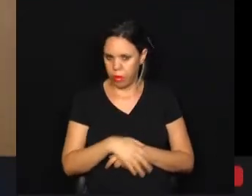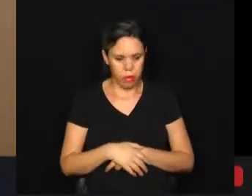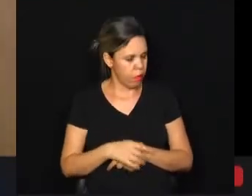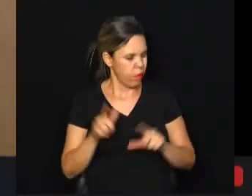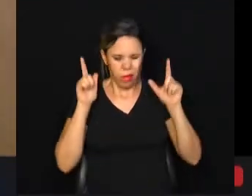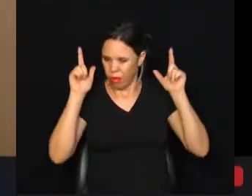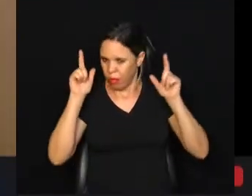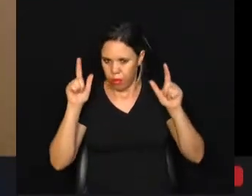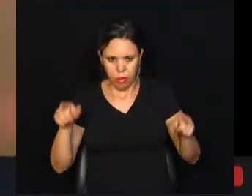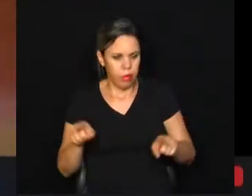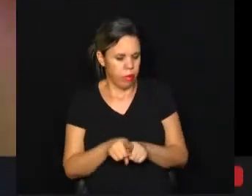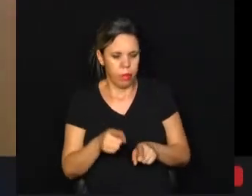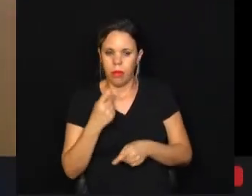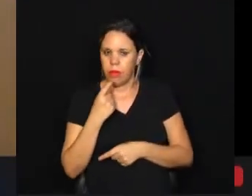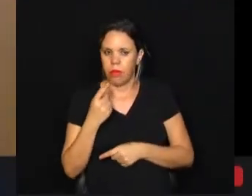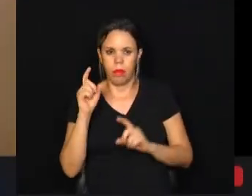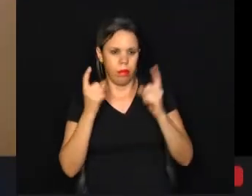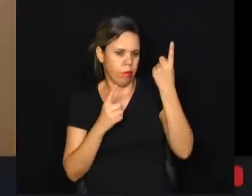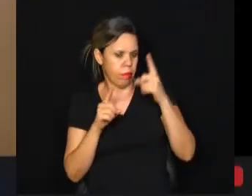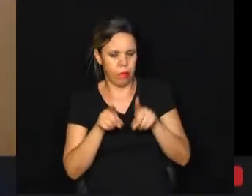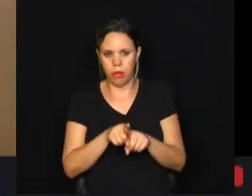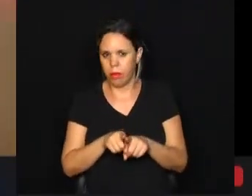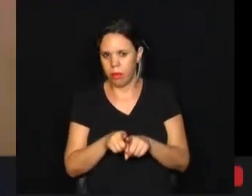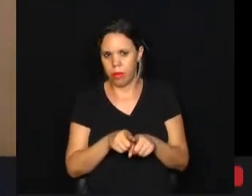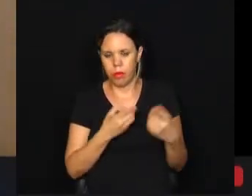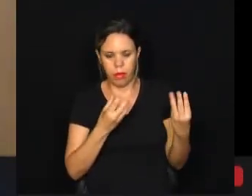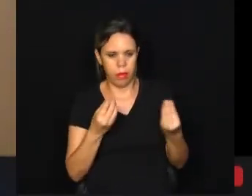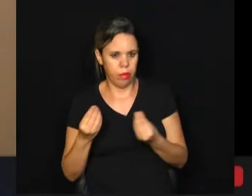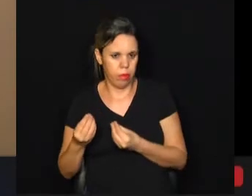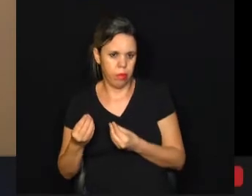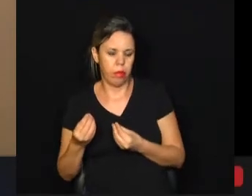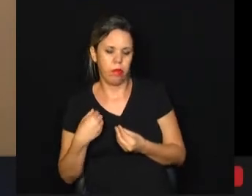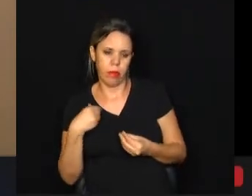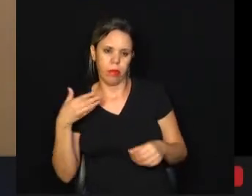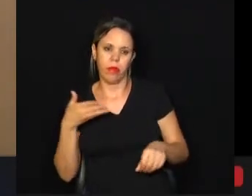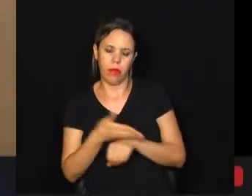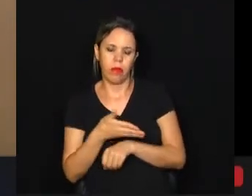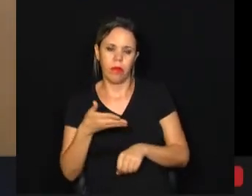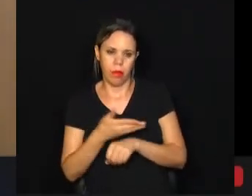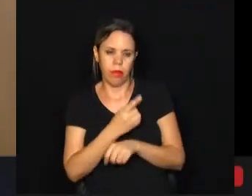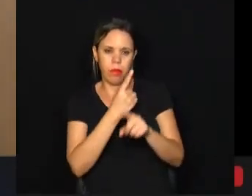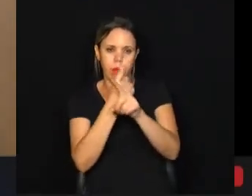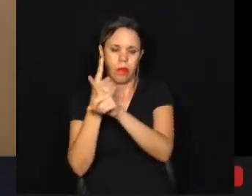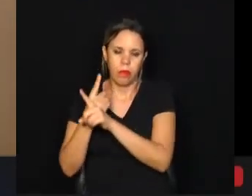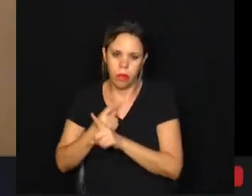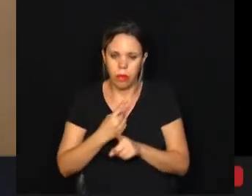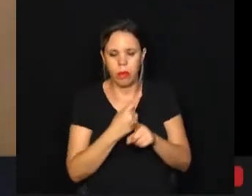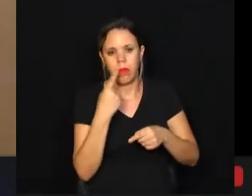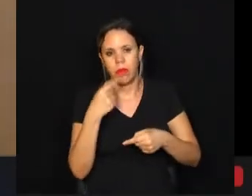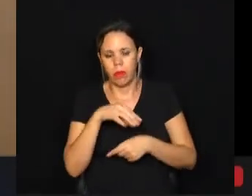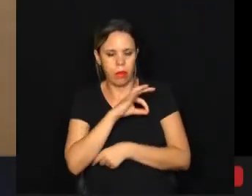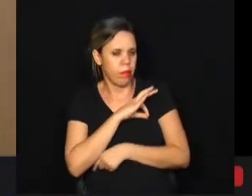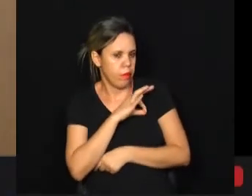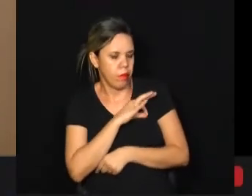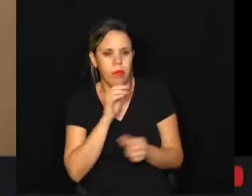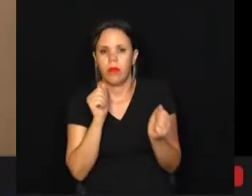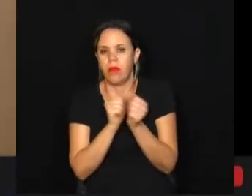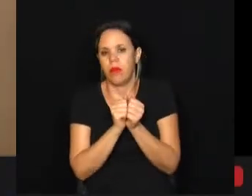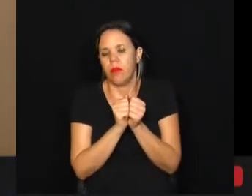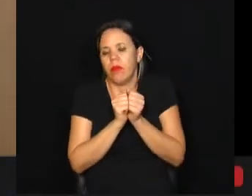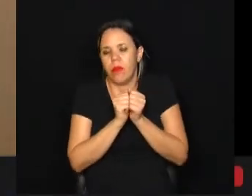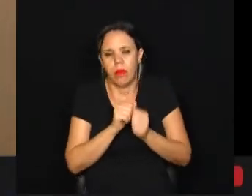pancadão do Carnaval, mas o Carnaval como um todo. Eu mesmo participei de encontros com a polícia, né, com o